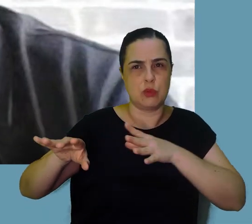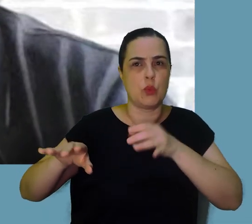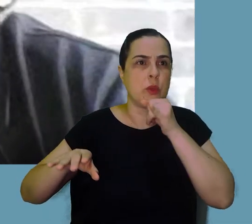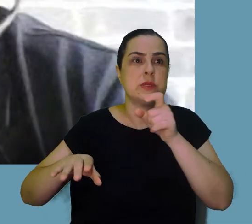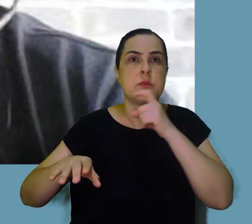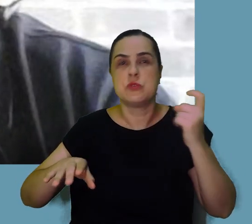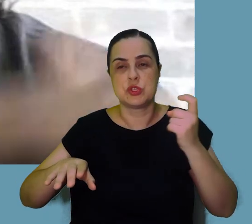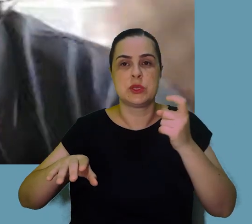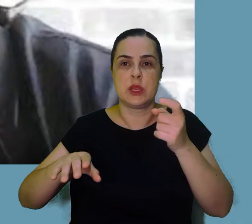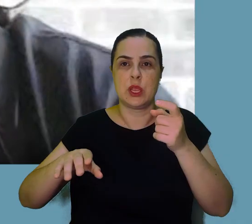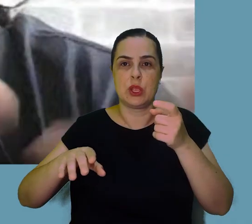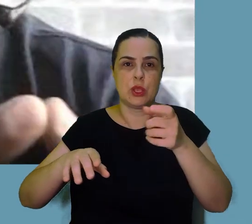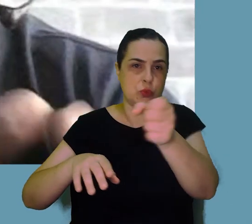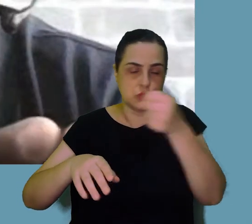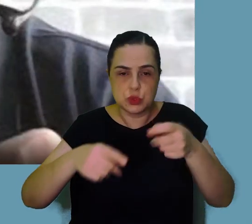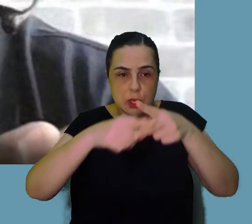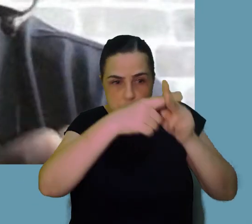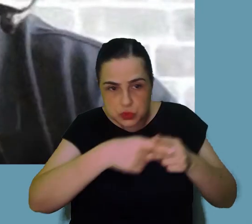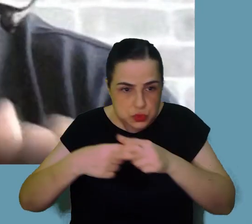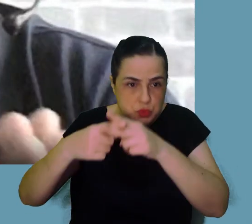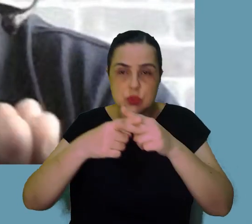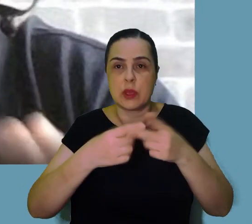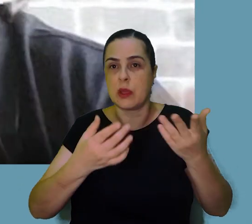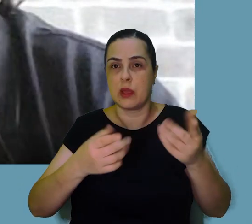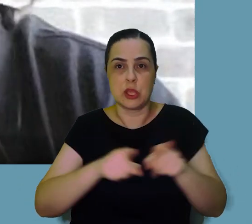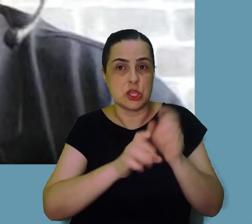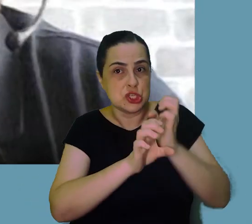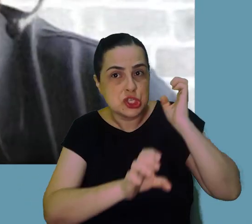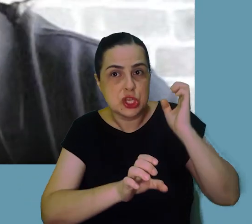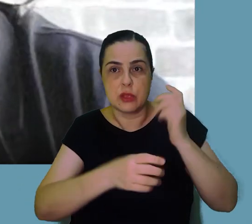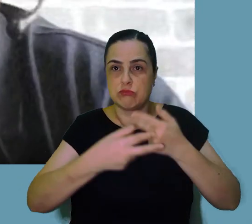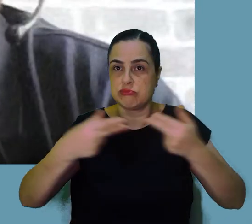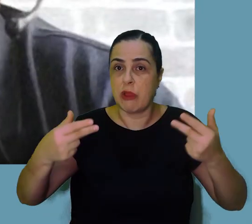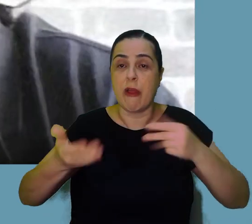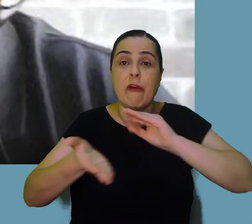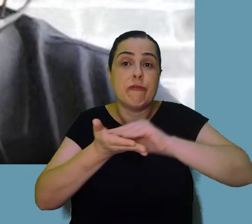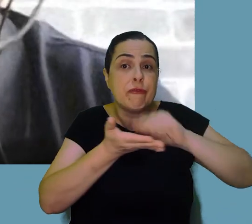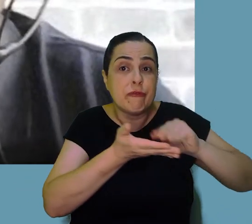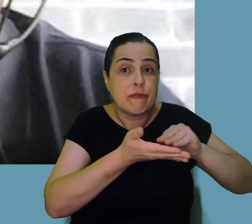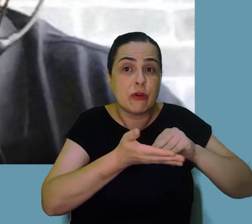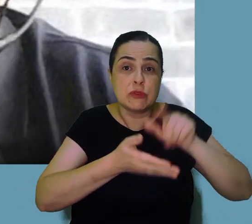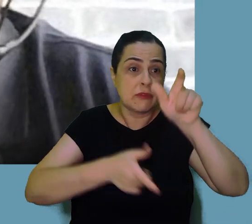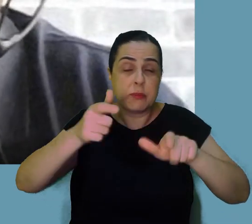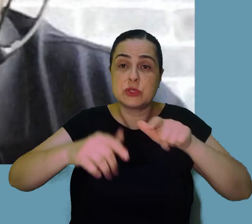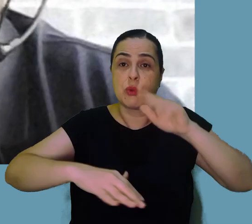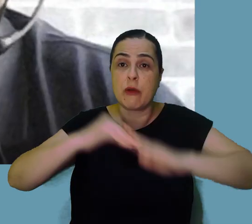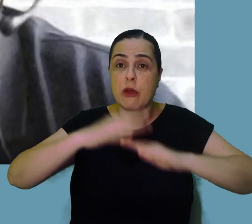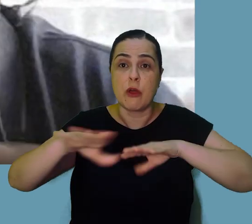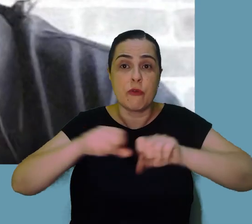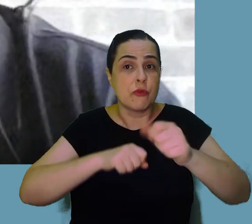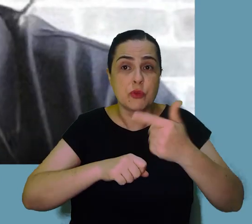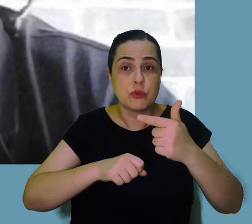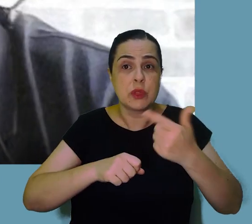montadores, engenheiros, enfim, existe um número abissal de vagas que estão sobrando em muitas